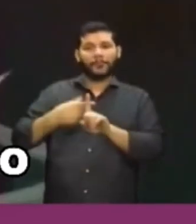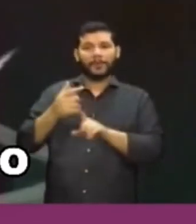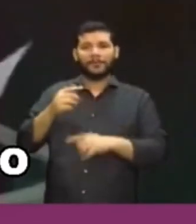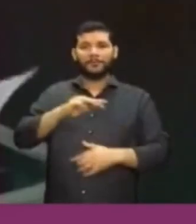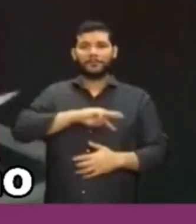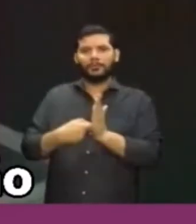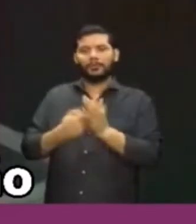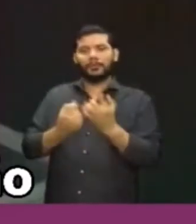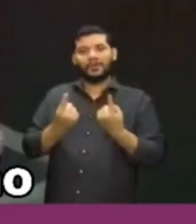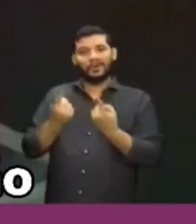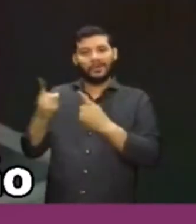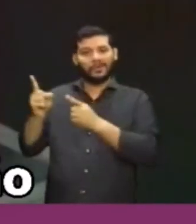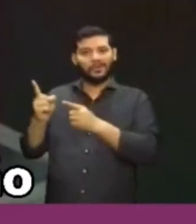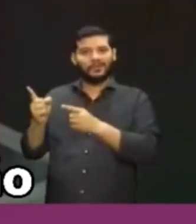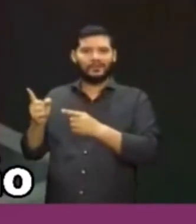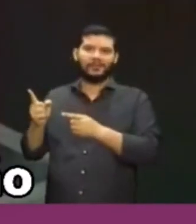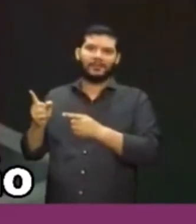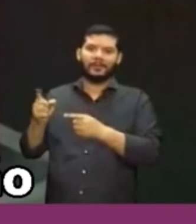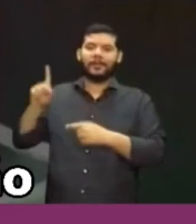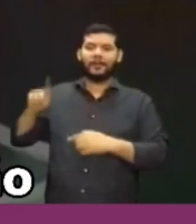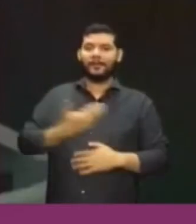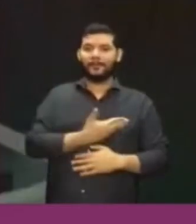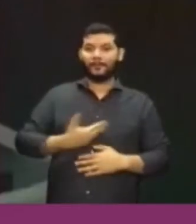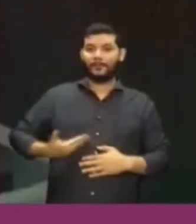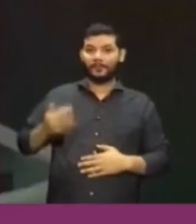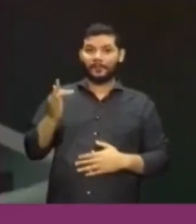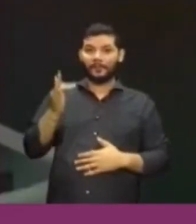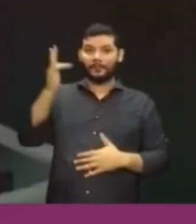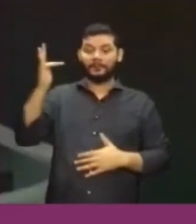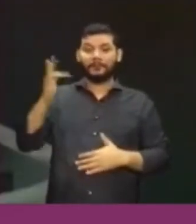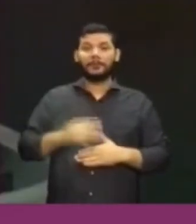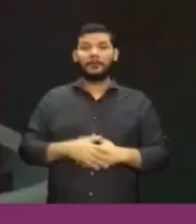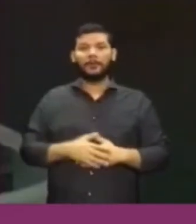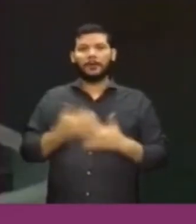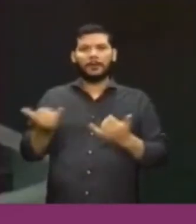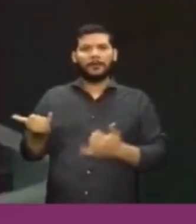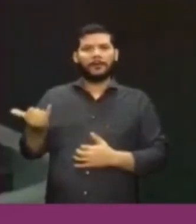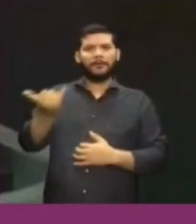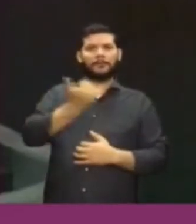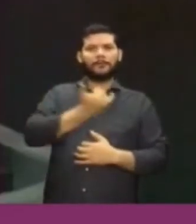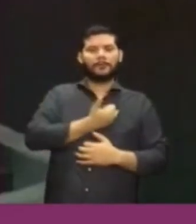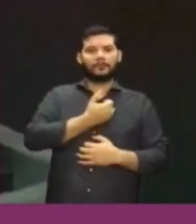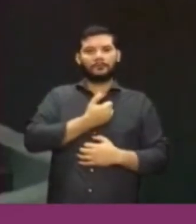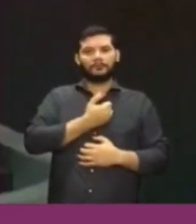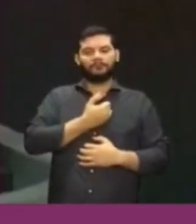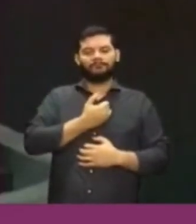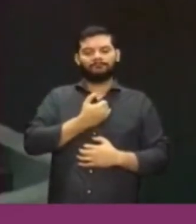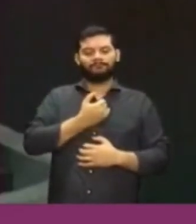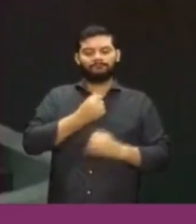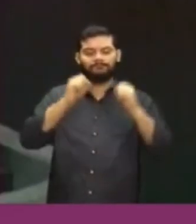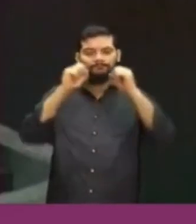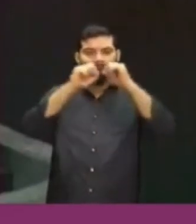do Trabalho. E nos deram a informação escandalosa da